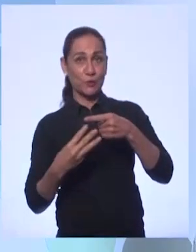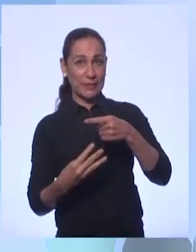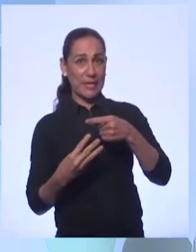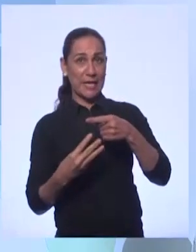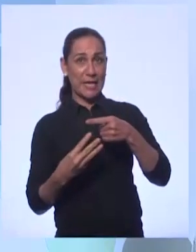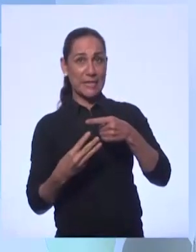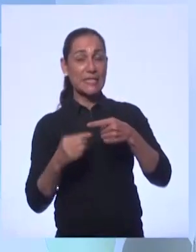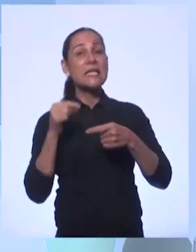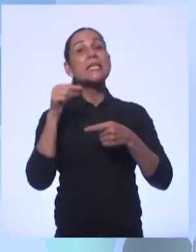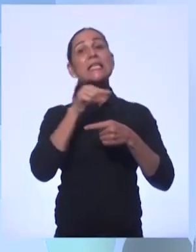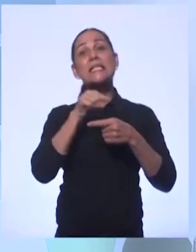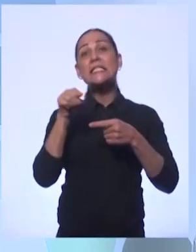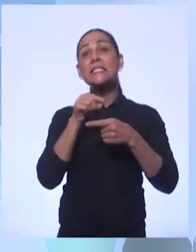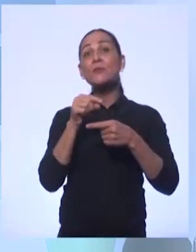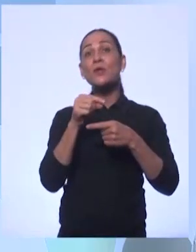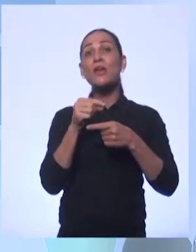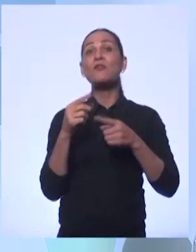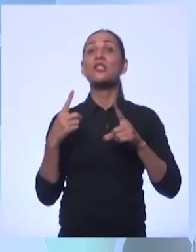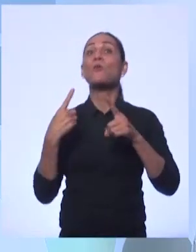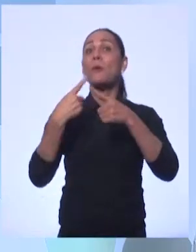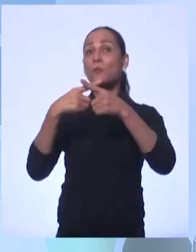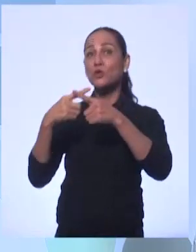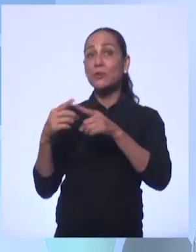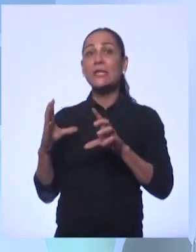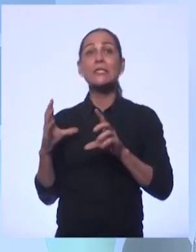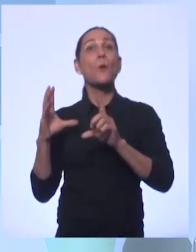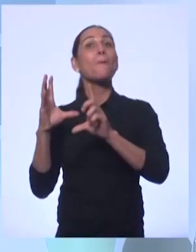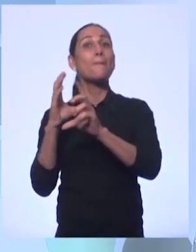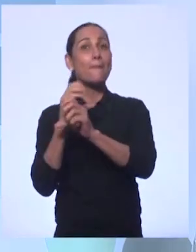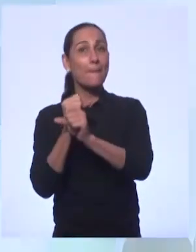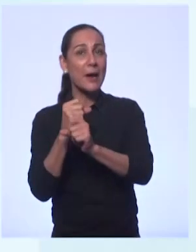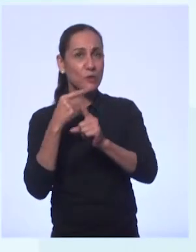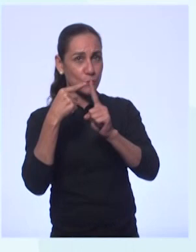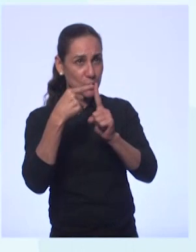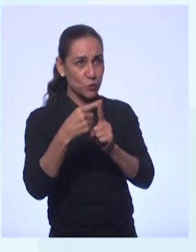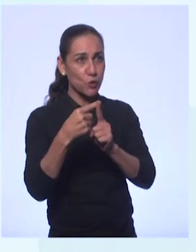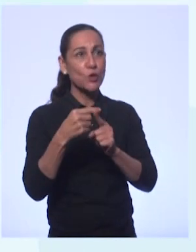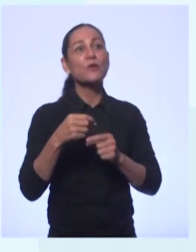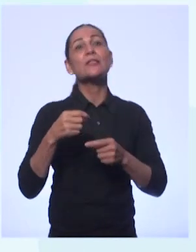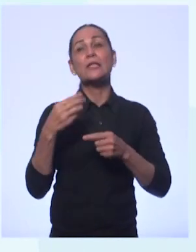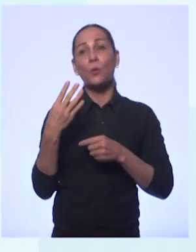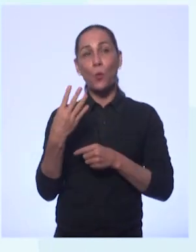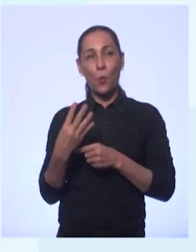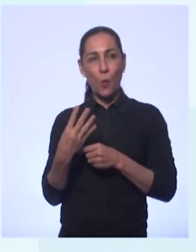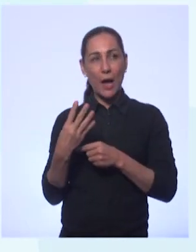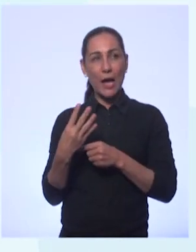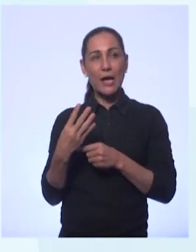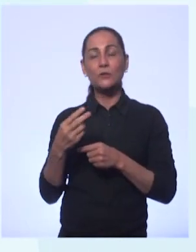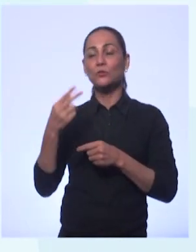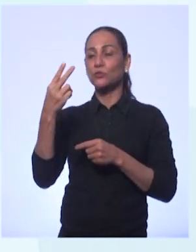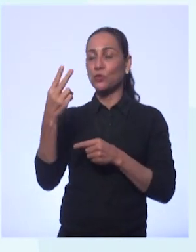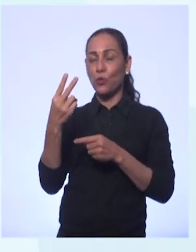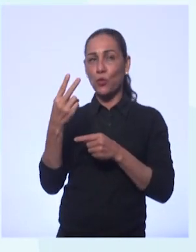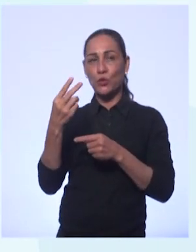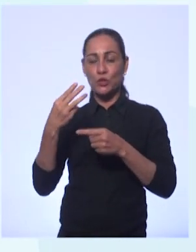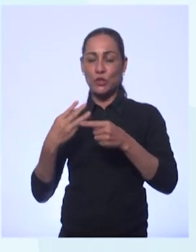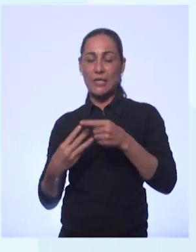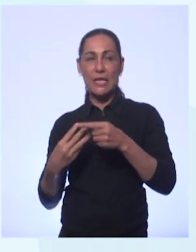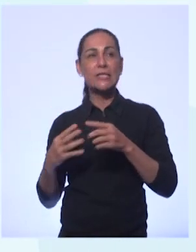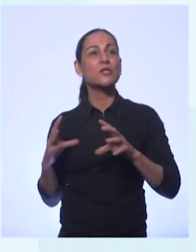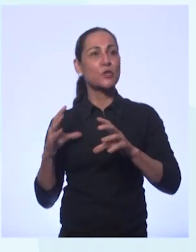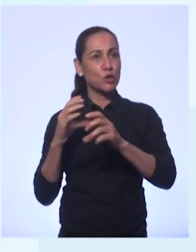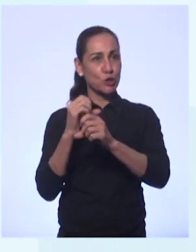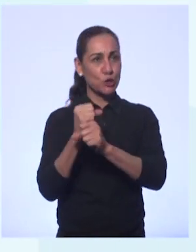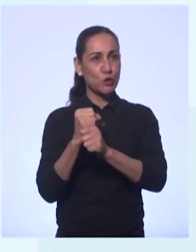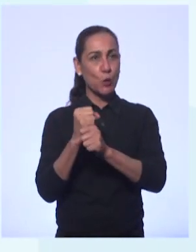uma multiplicação com uma soma. Então, a parte inteira vezes o denominador e o resultado a gente soma com o